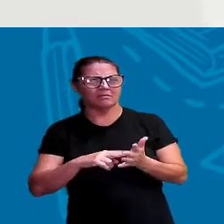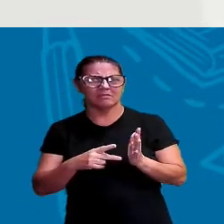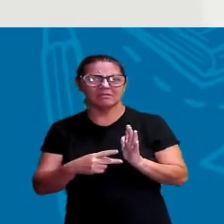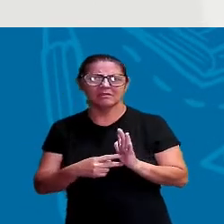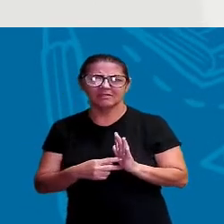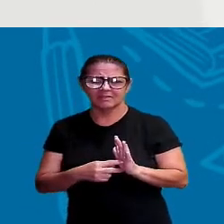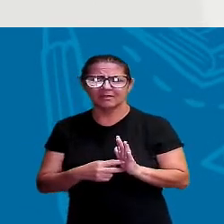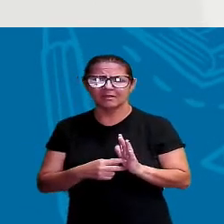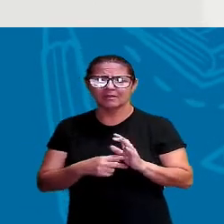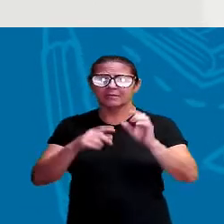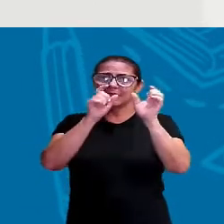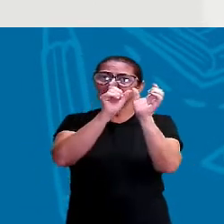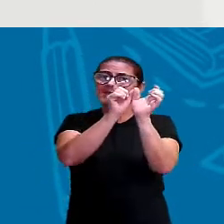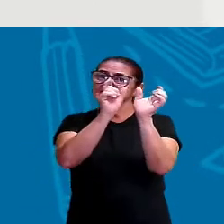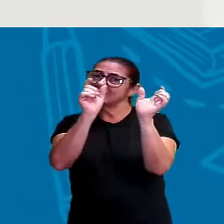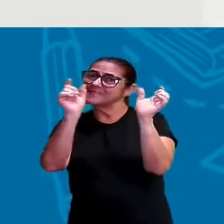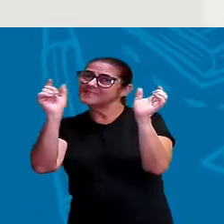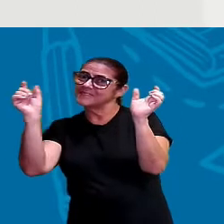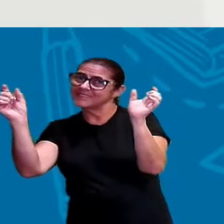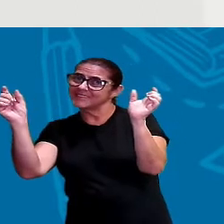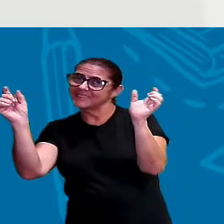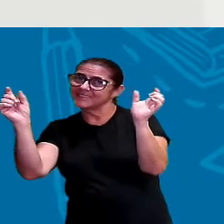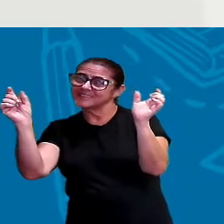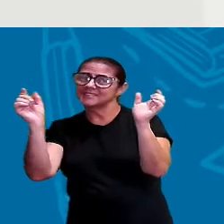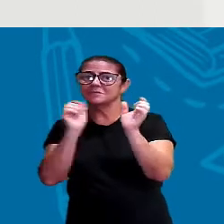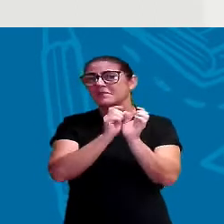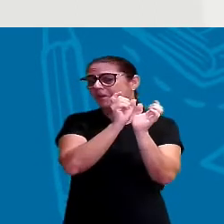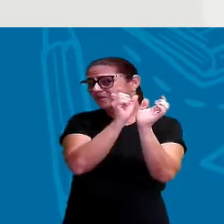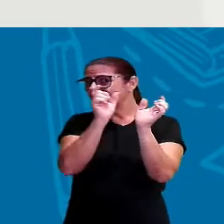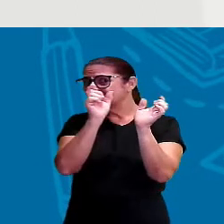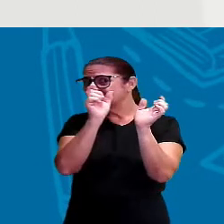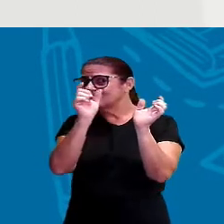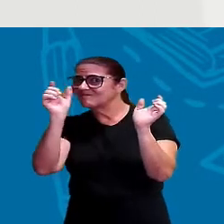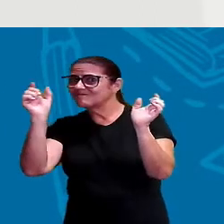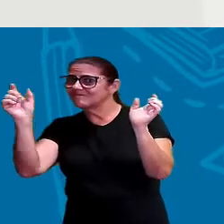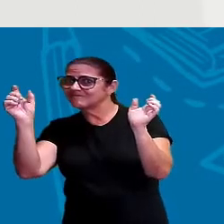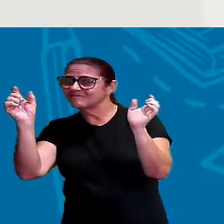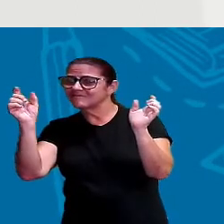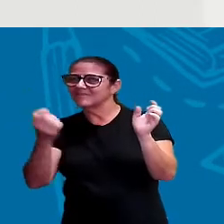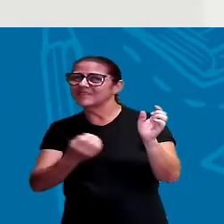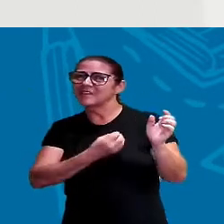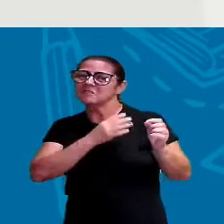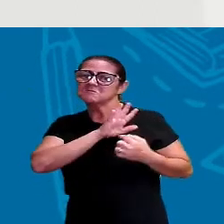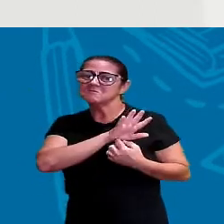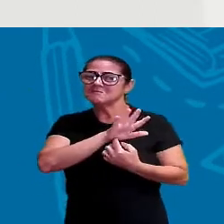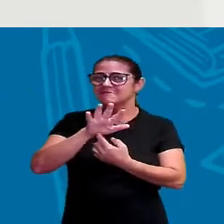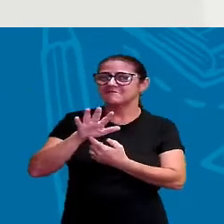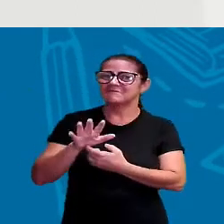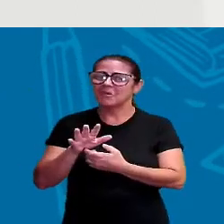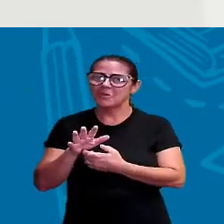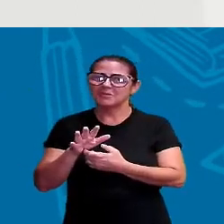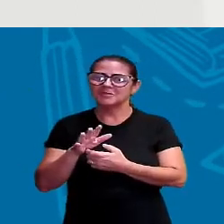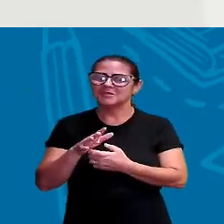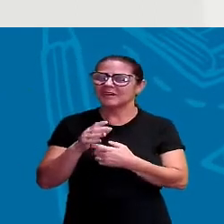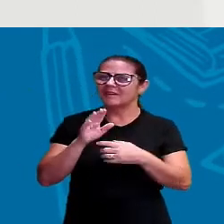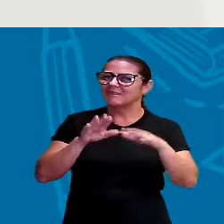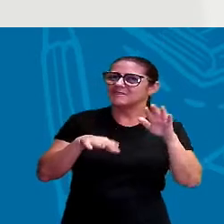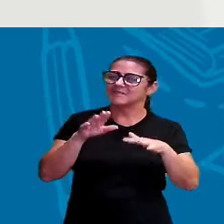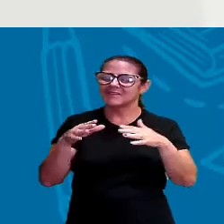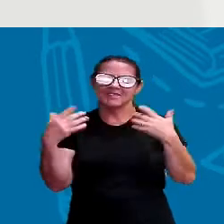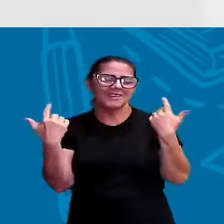gente, que tirinhas. Só isso. Os quadrinhos básicos que a vida nos proporciona, que muitas vezes a gente dá